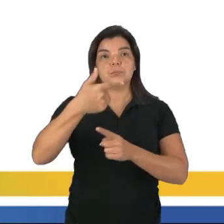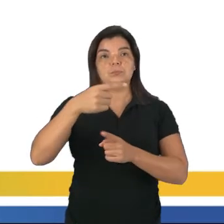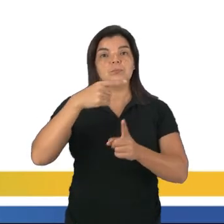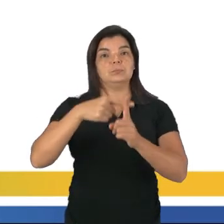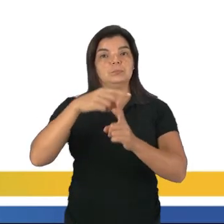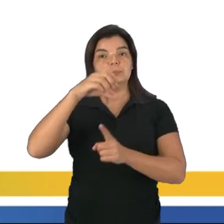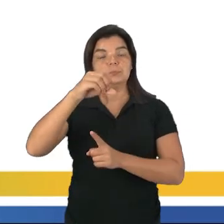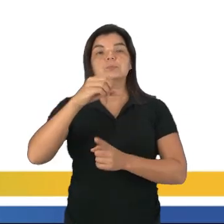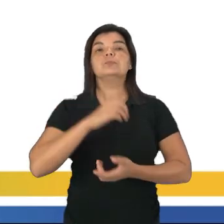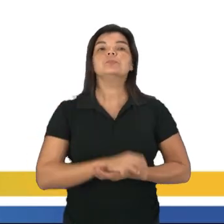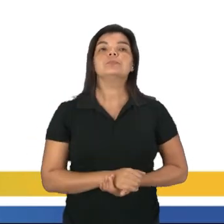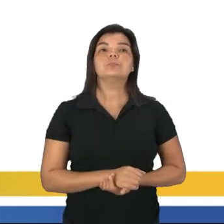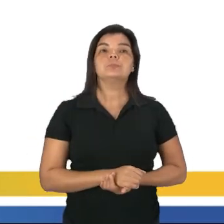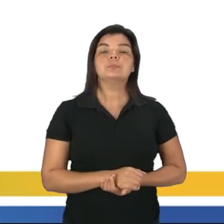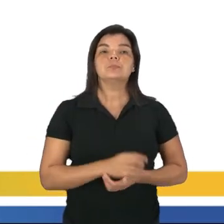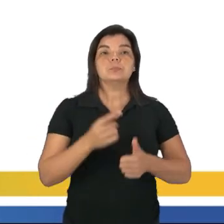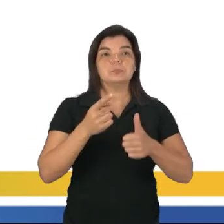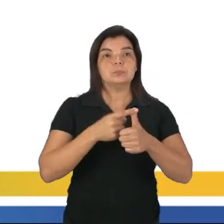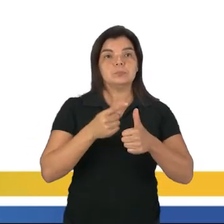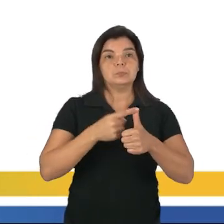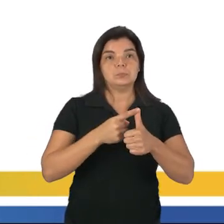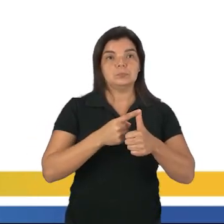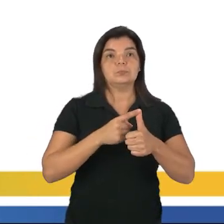9. Faço primeira